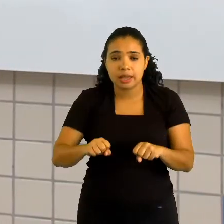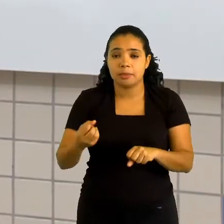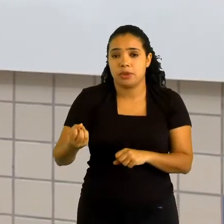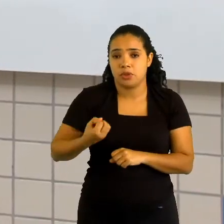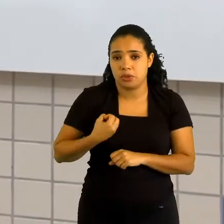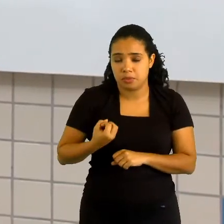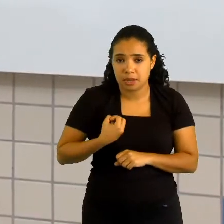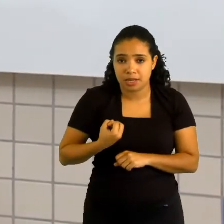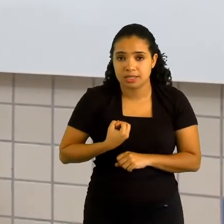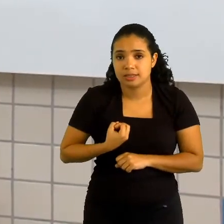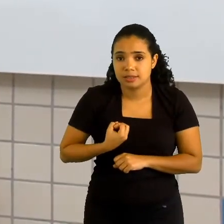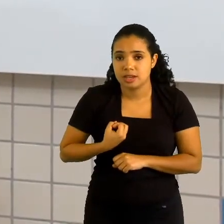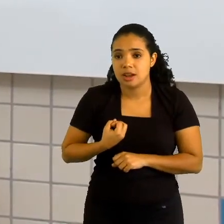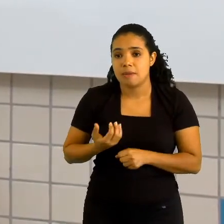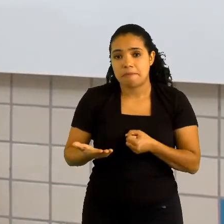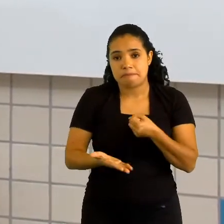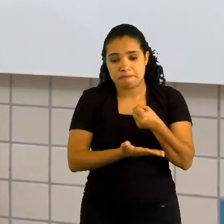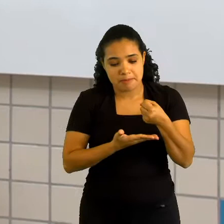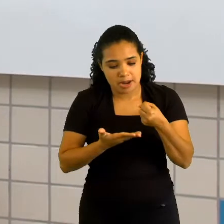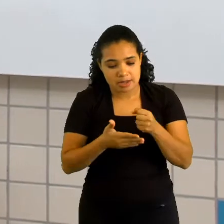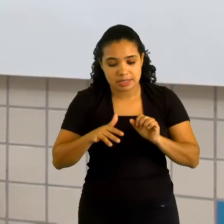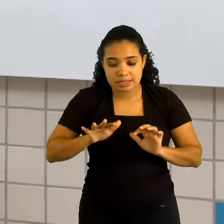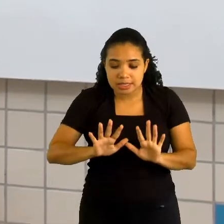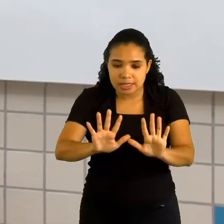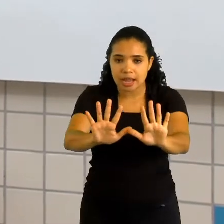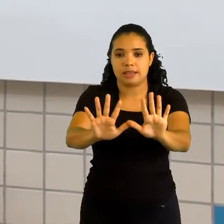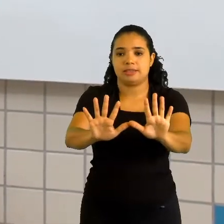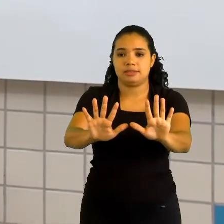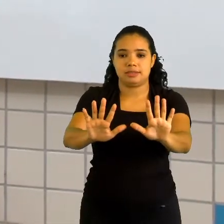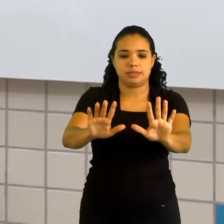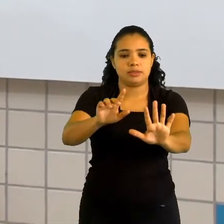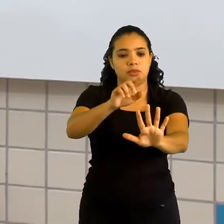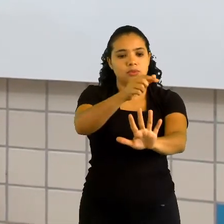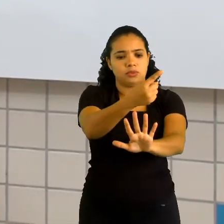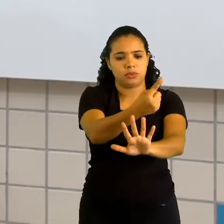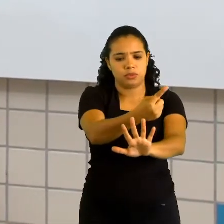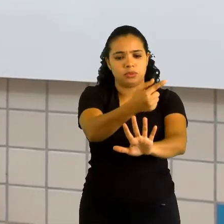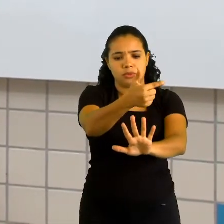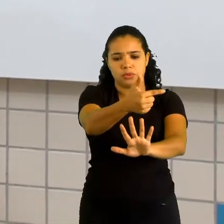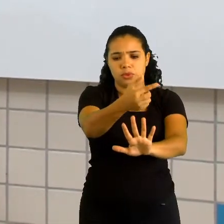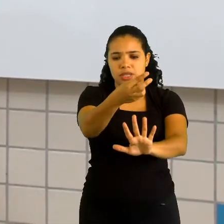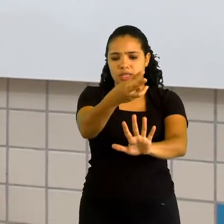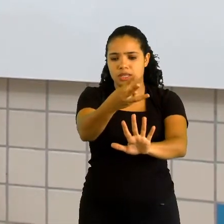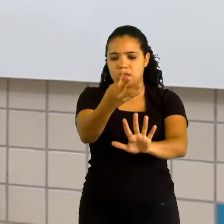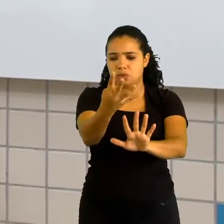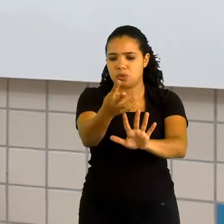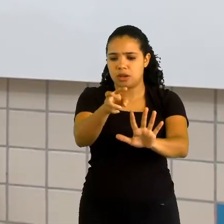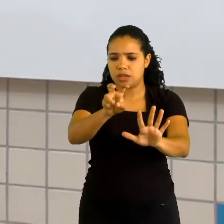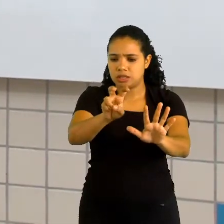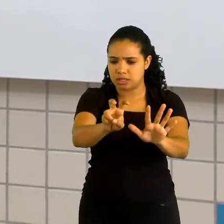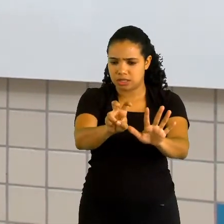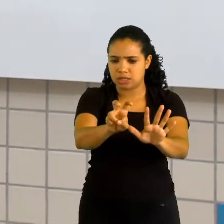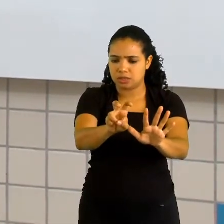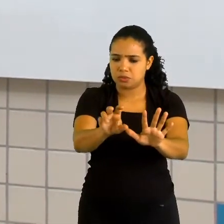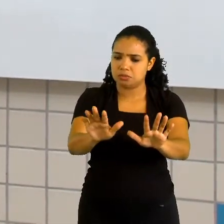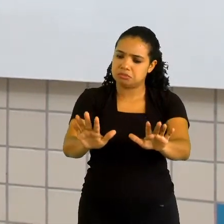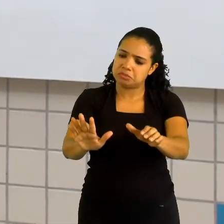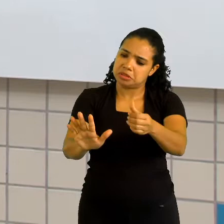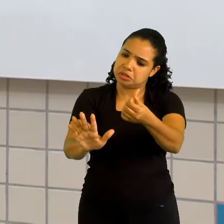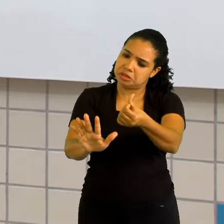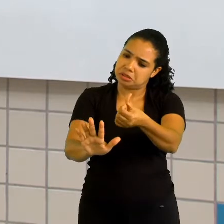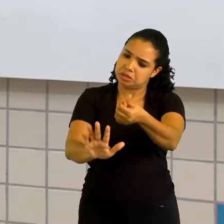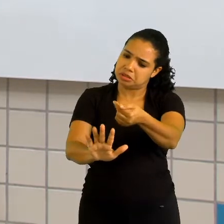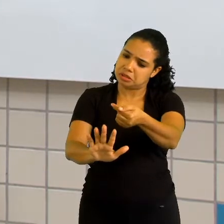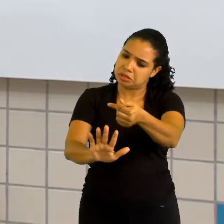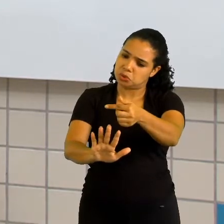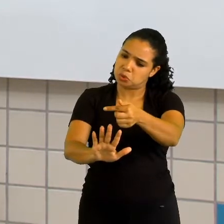sistema de numeração de base 10. Olha, a partir dessa percepção que eles tiveram dos dedos das mãos, dos dedos dos